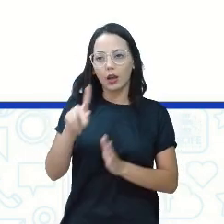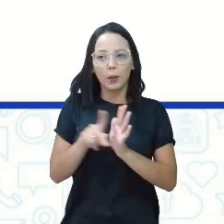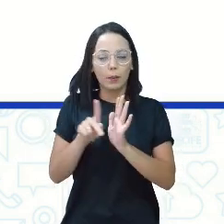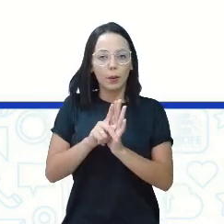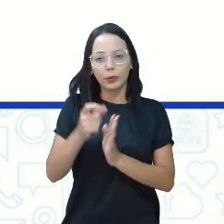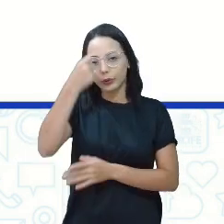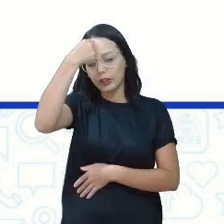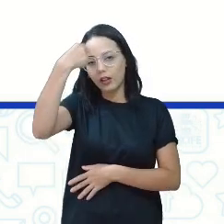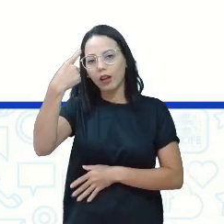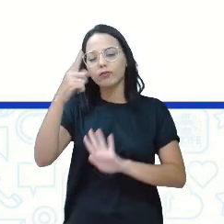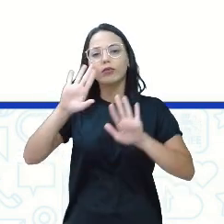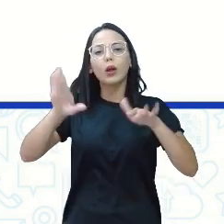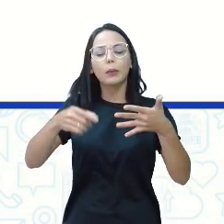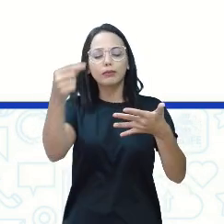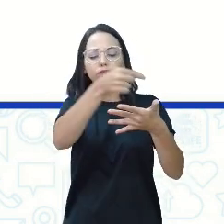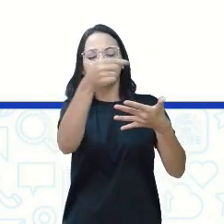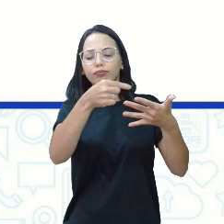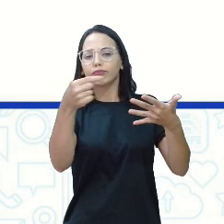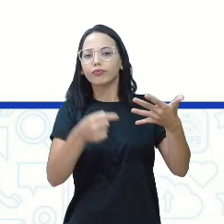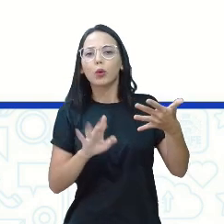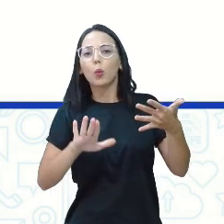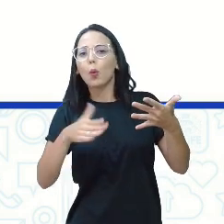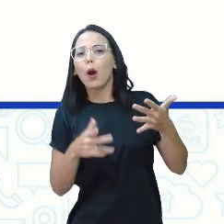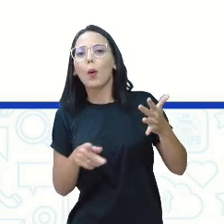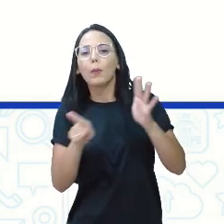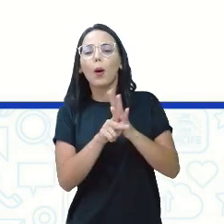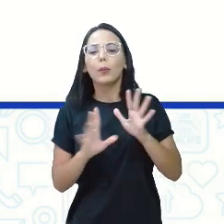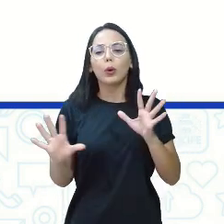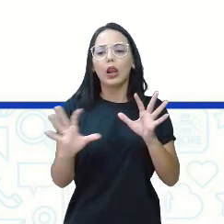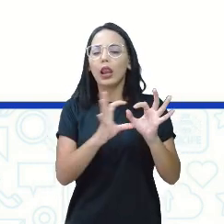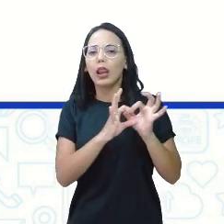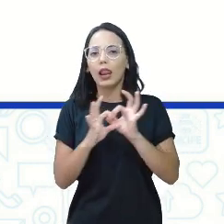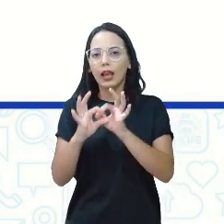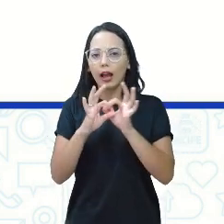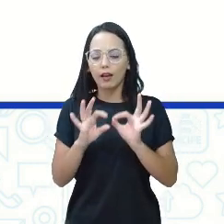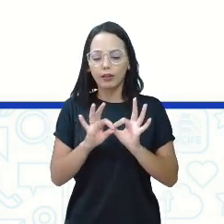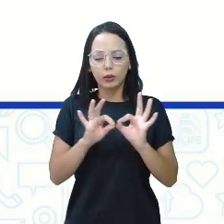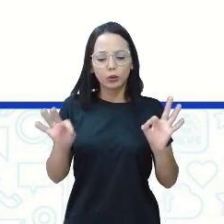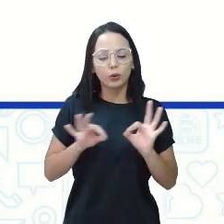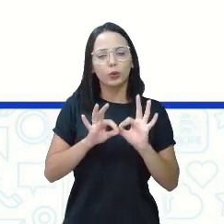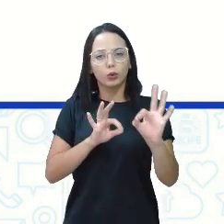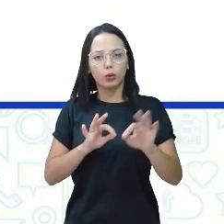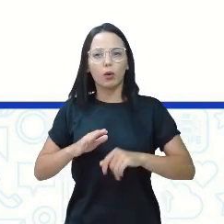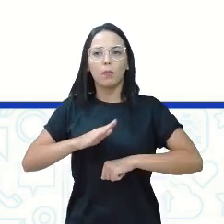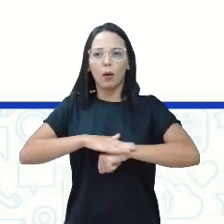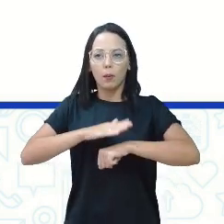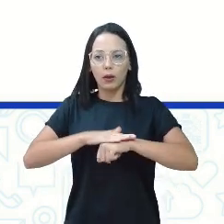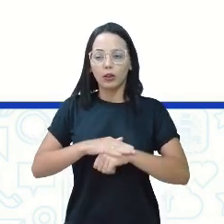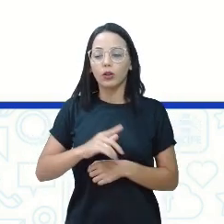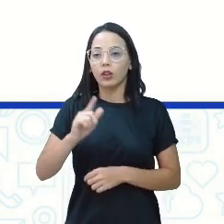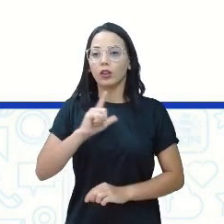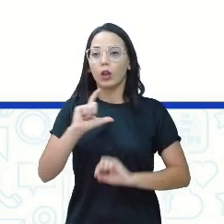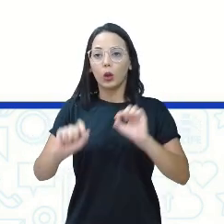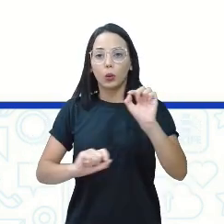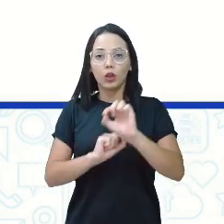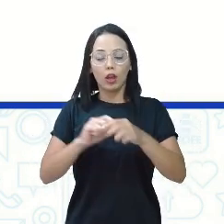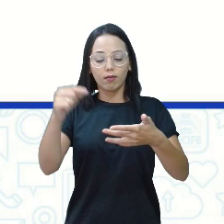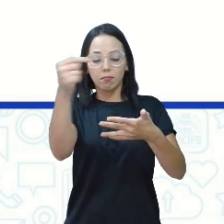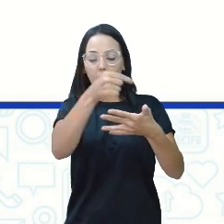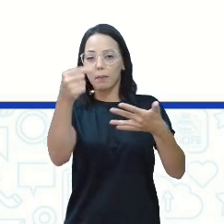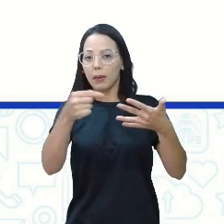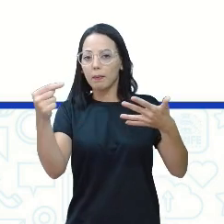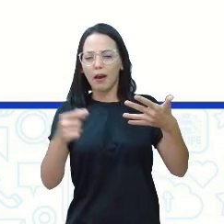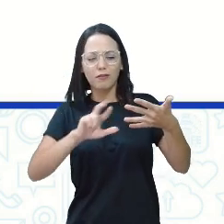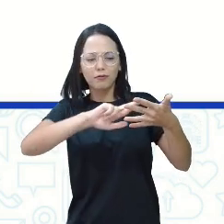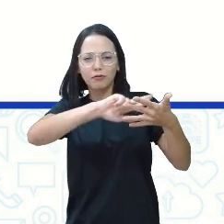né? E quais eram as medidas que a gente associava a determinada situação. A gente viu que existem várias medidas para que a